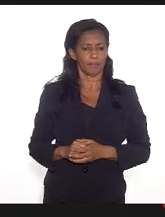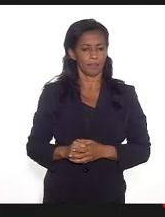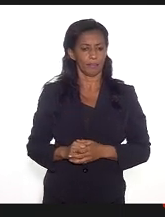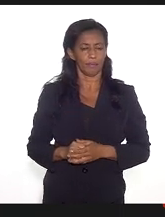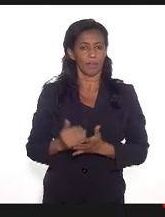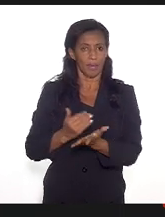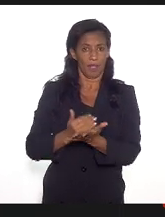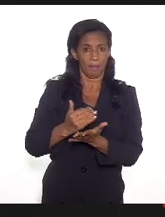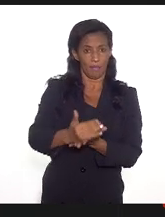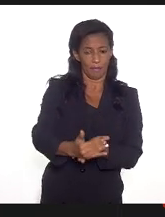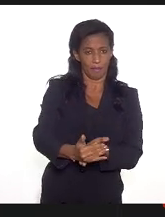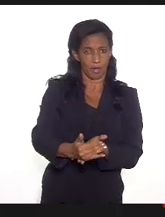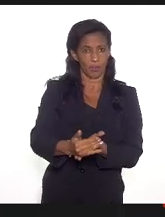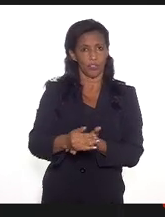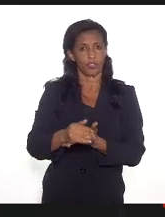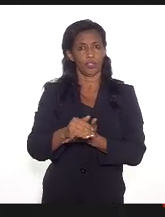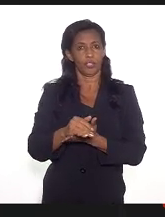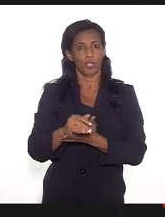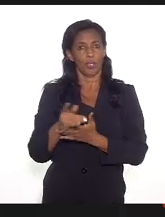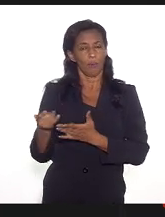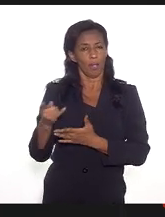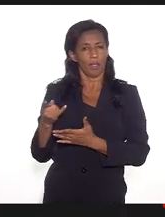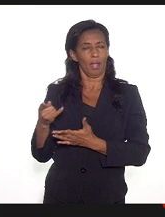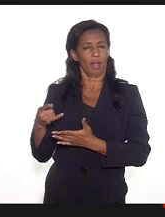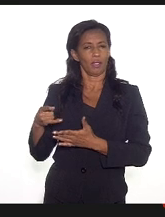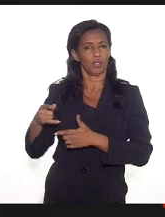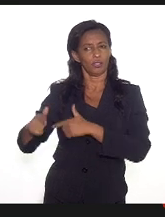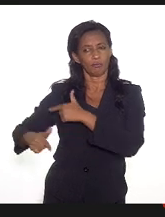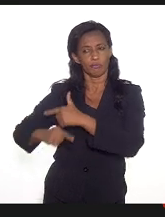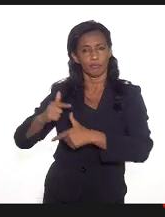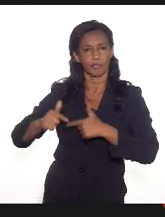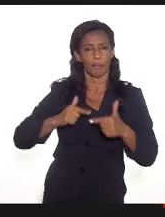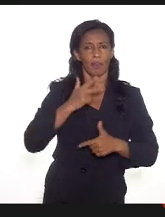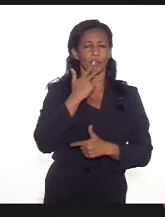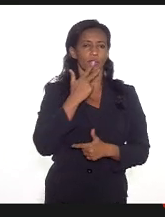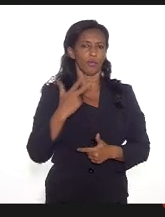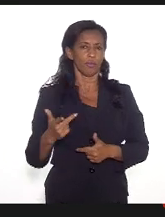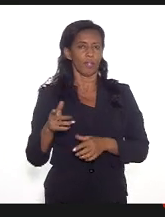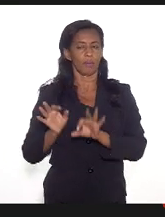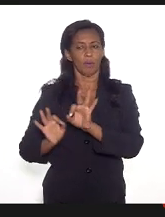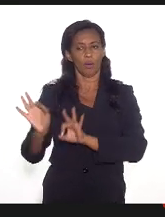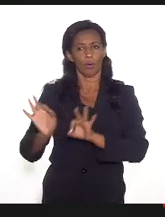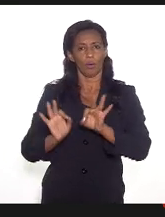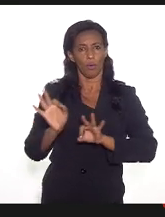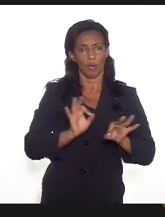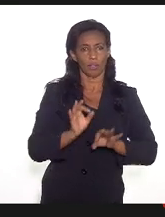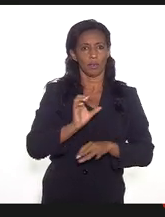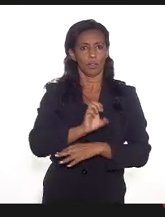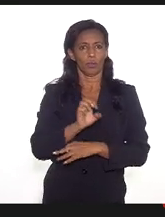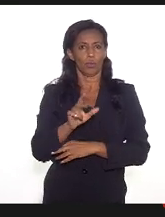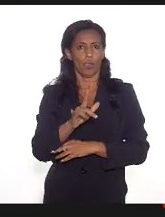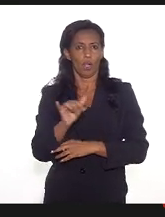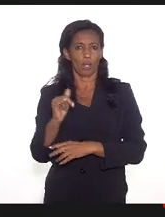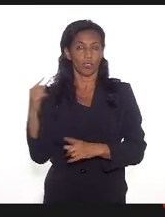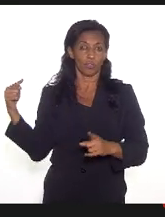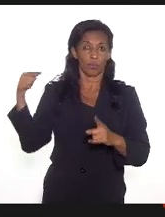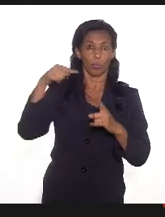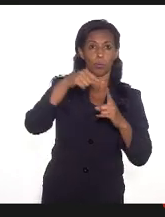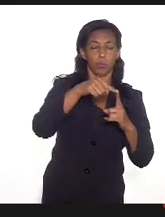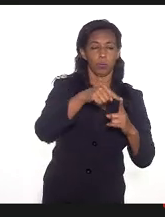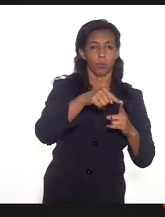é a partir daí, por aquelas sinergias que eu citei que permitem a organização do cluster, nós vamos